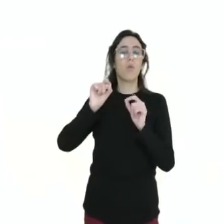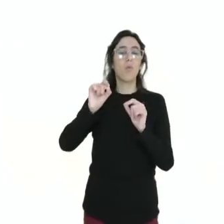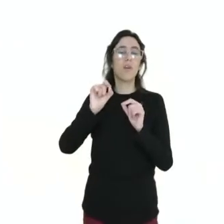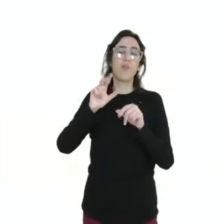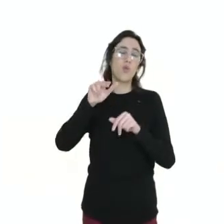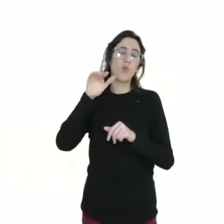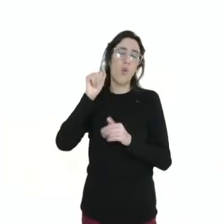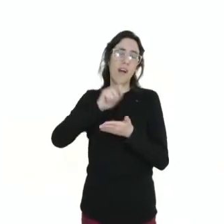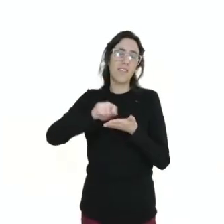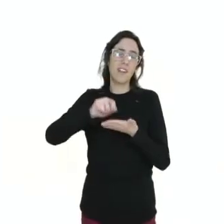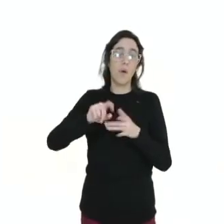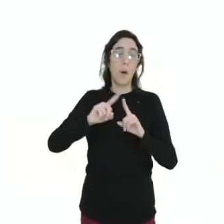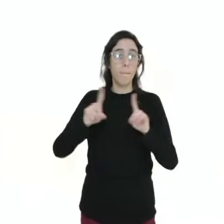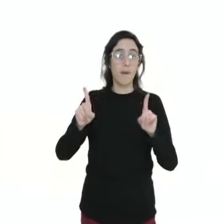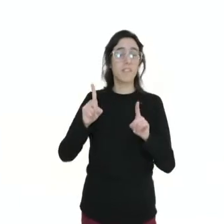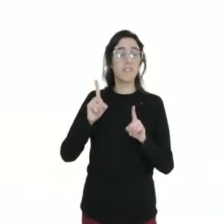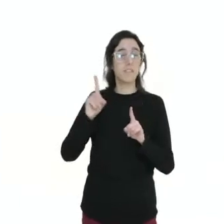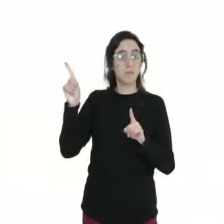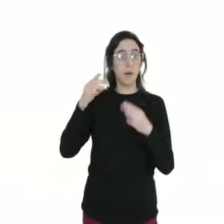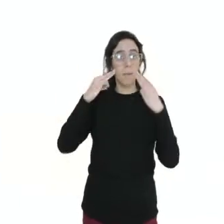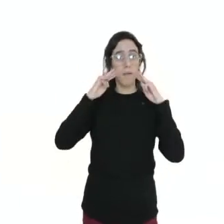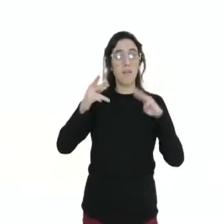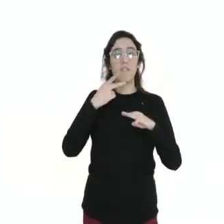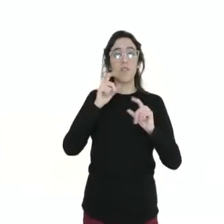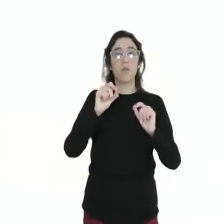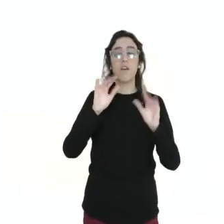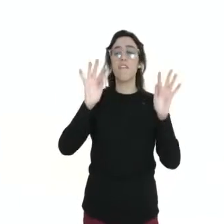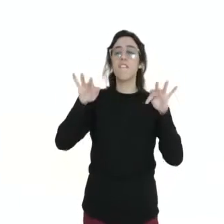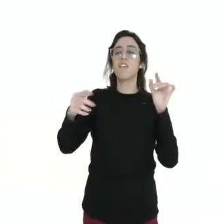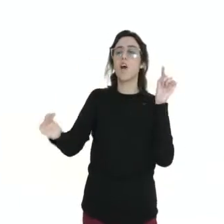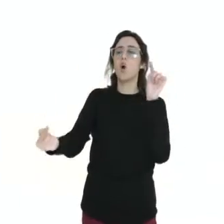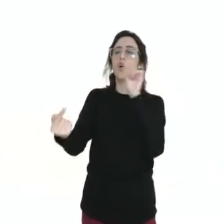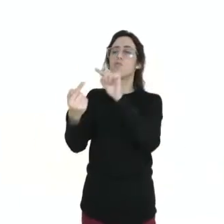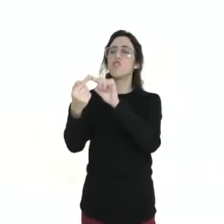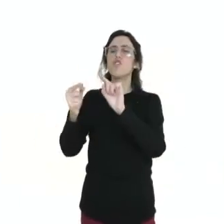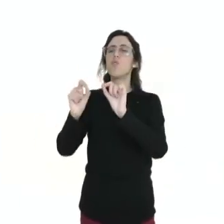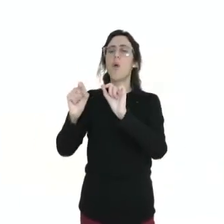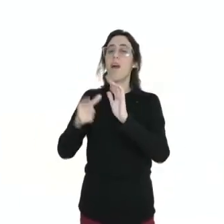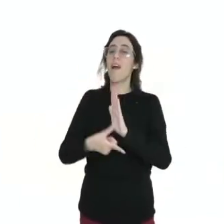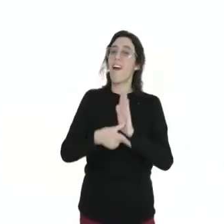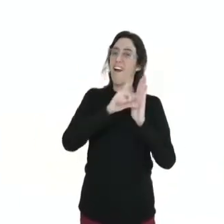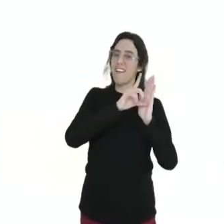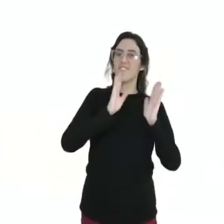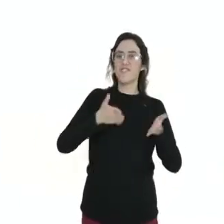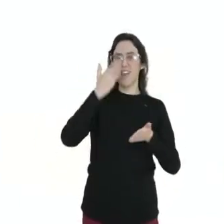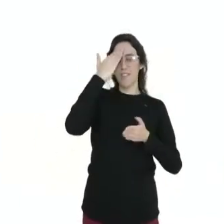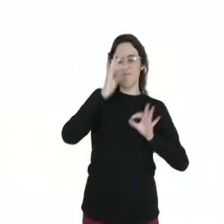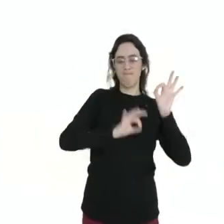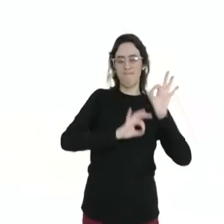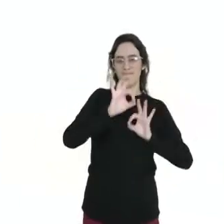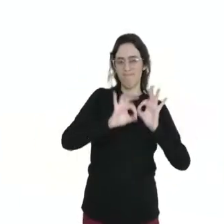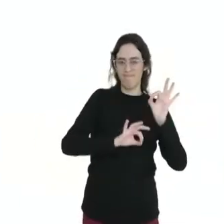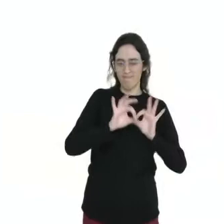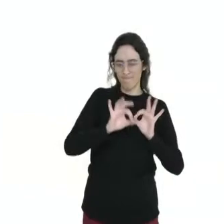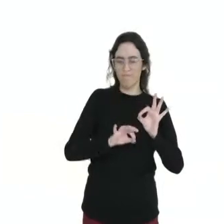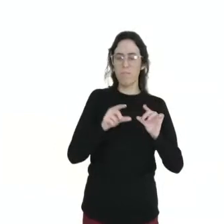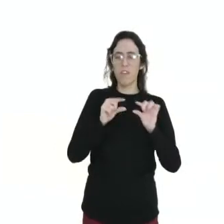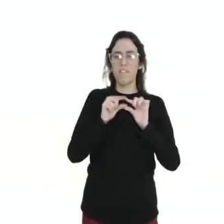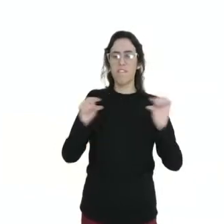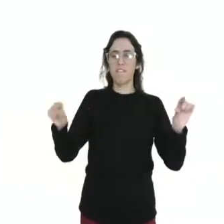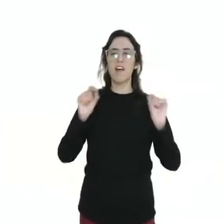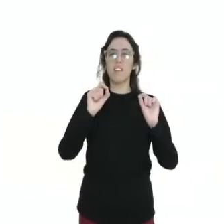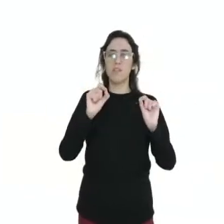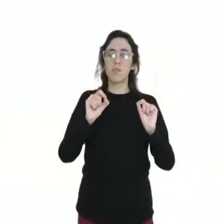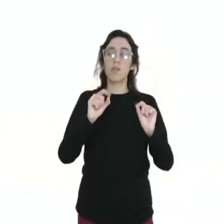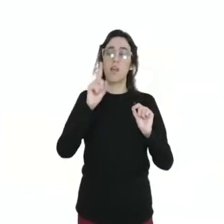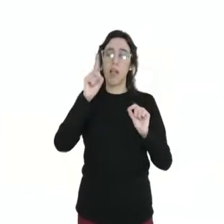fins justificam os meios. Já ouviu essa frase? Essa frase é comumente entendida como um resumo de